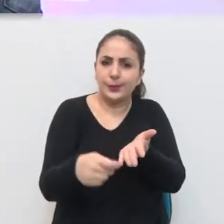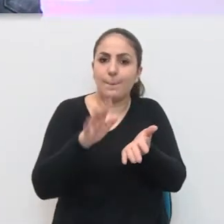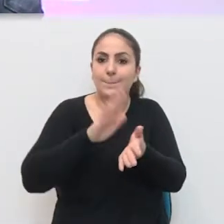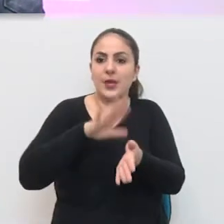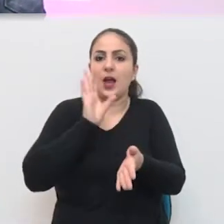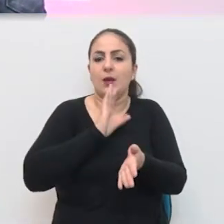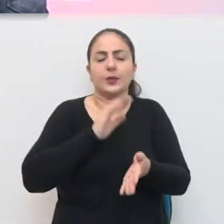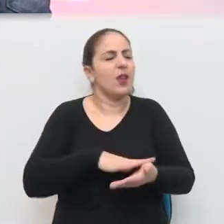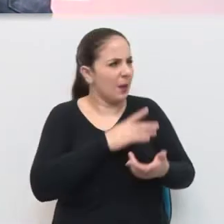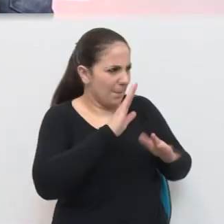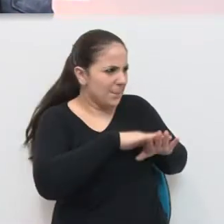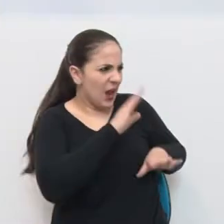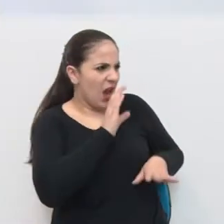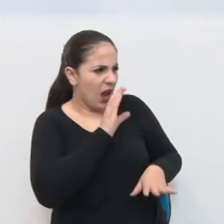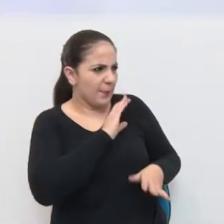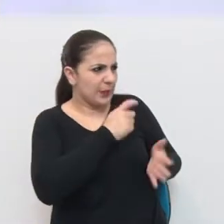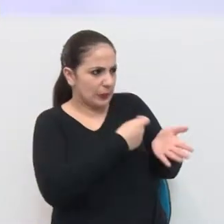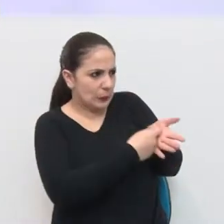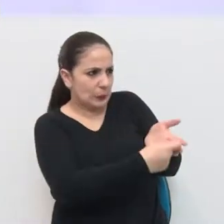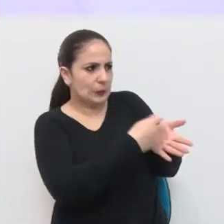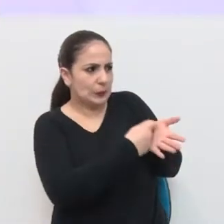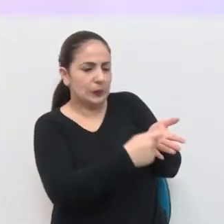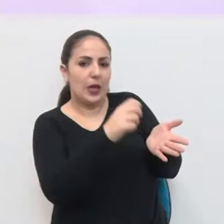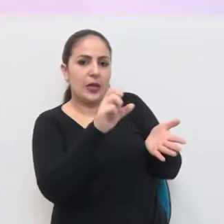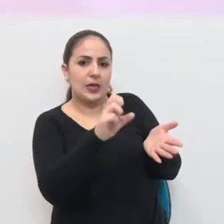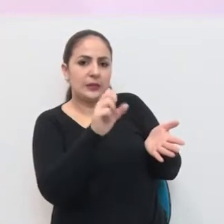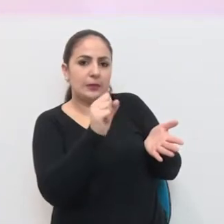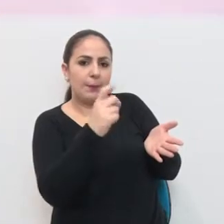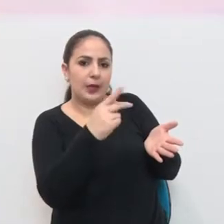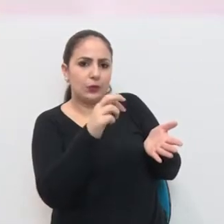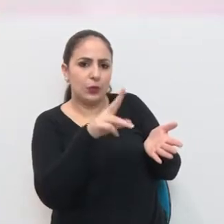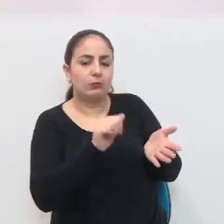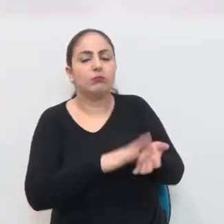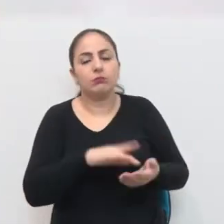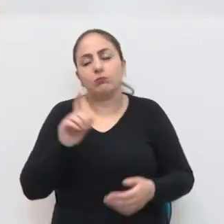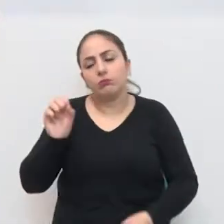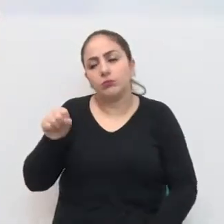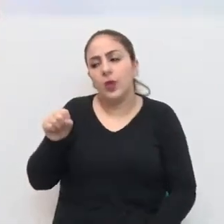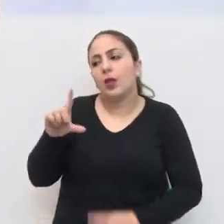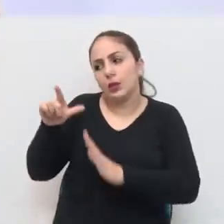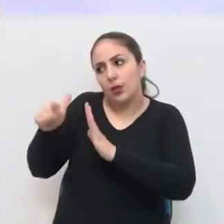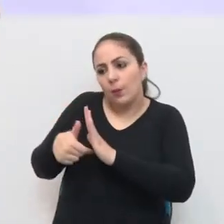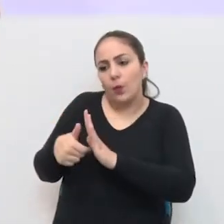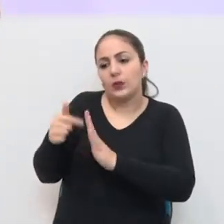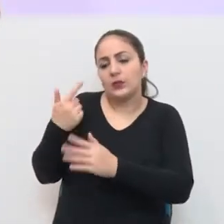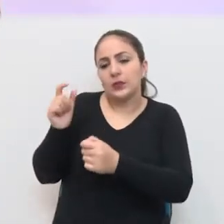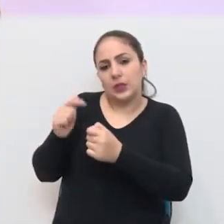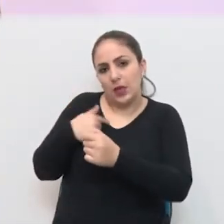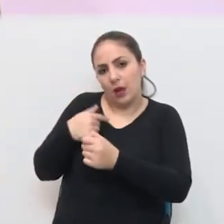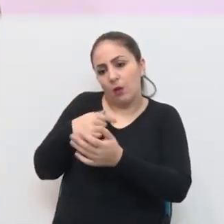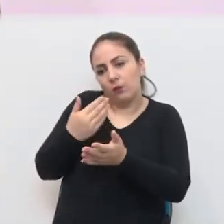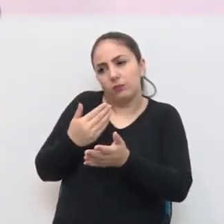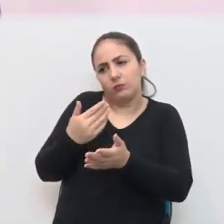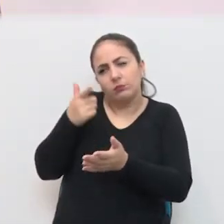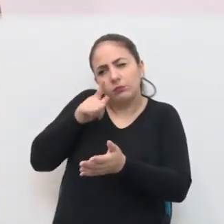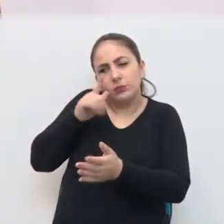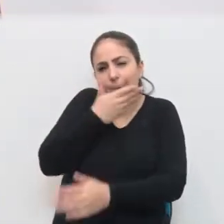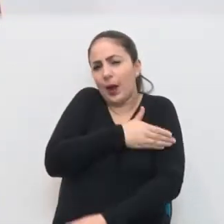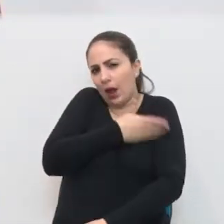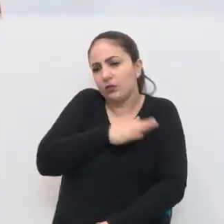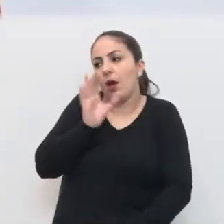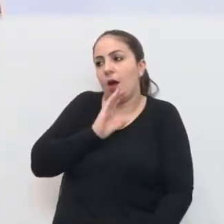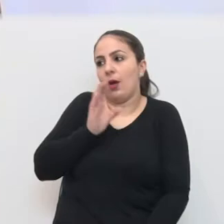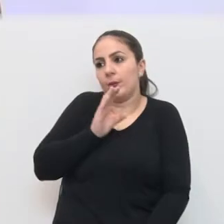rápido. É mais rápido com a espátula? Depois que eu domino bem é mais rápido. No começo não era bem